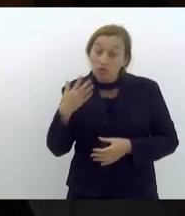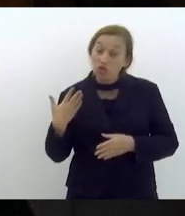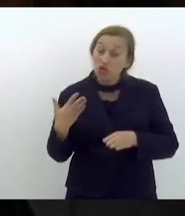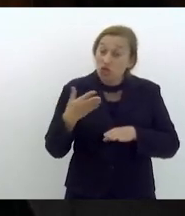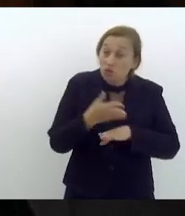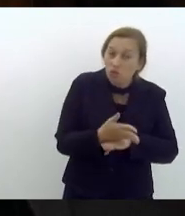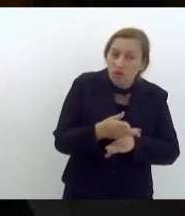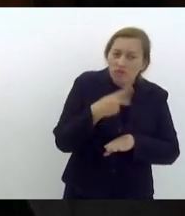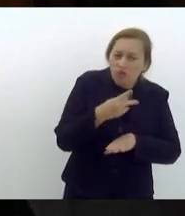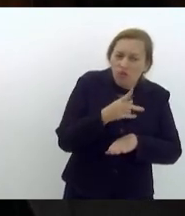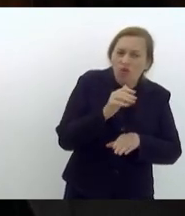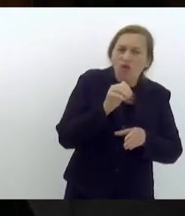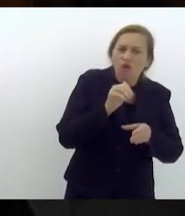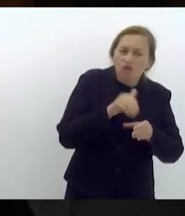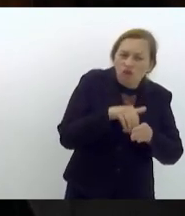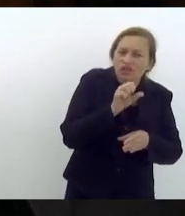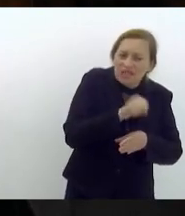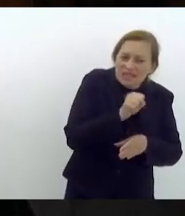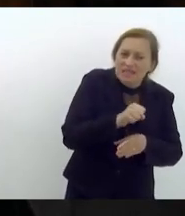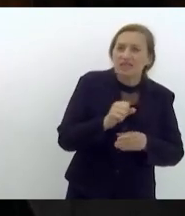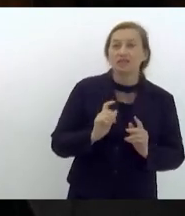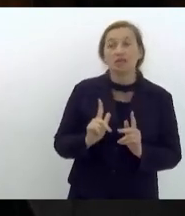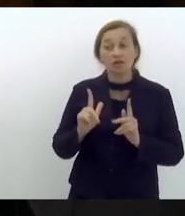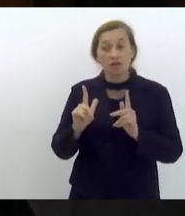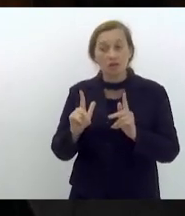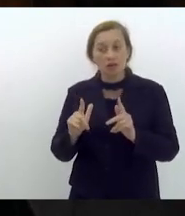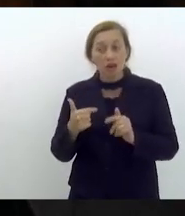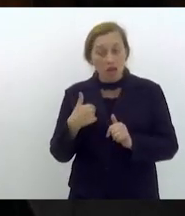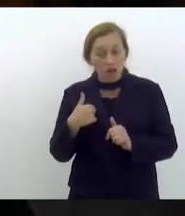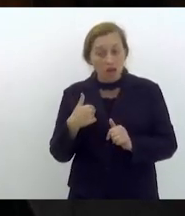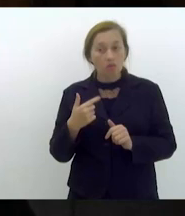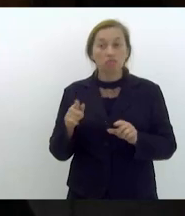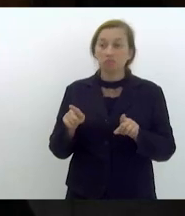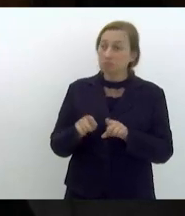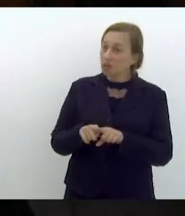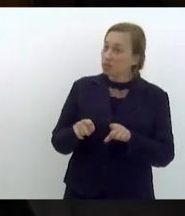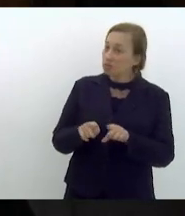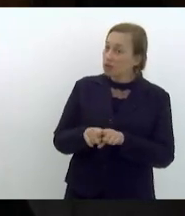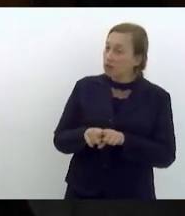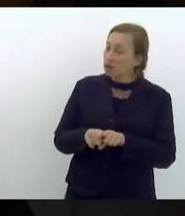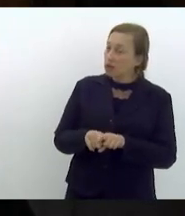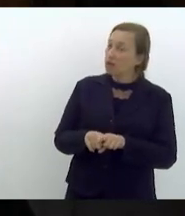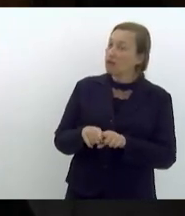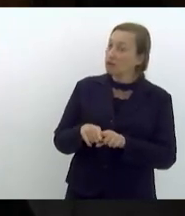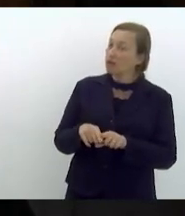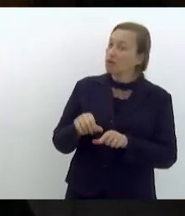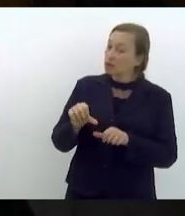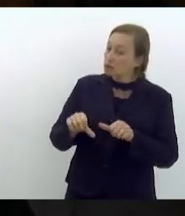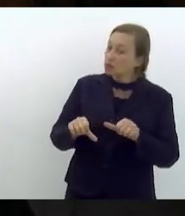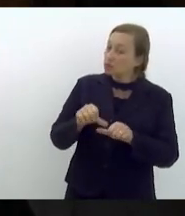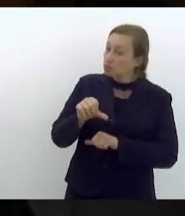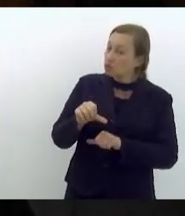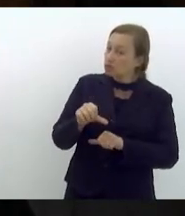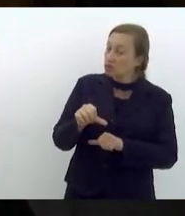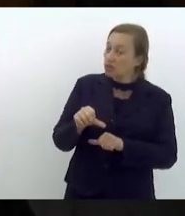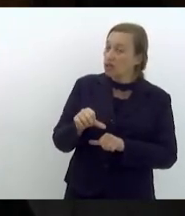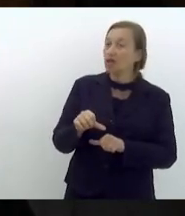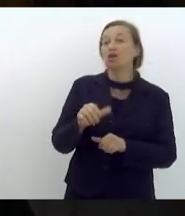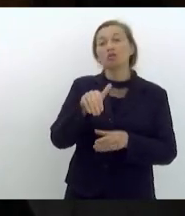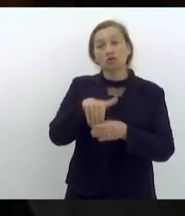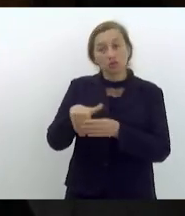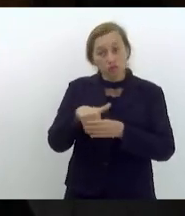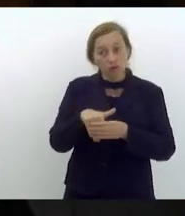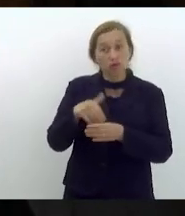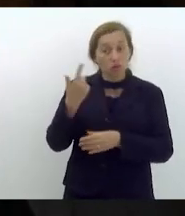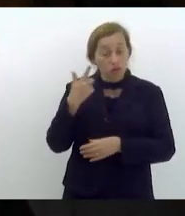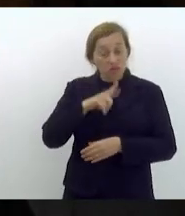vota assim como eu também virei um dos votos da bancada que eu consegui falar mas só tá